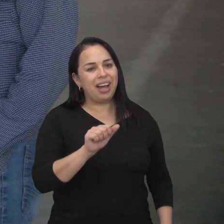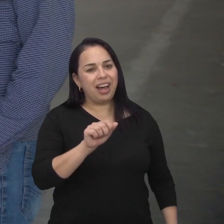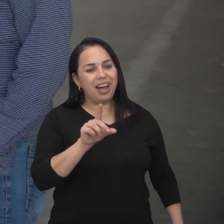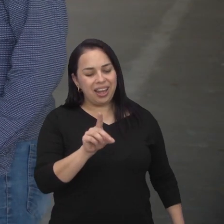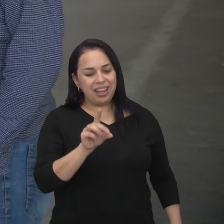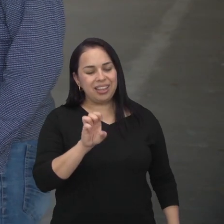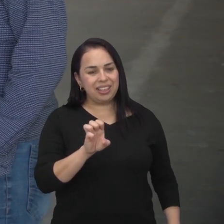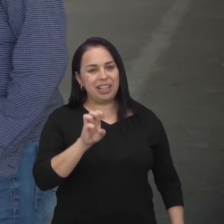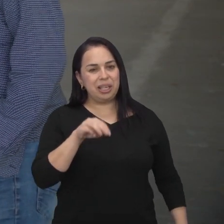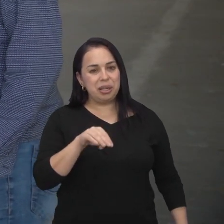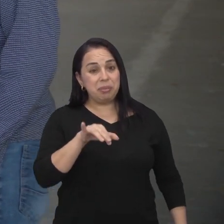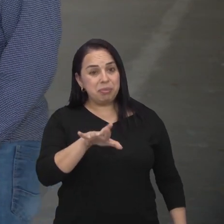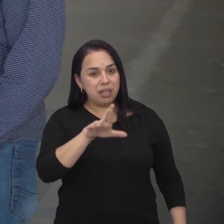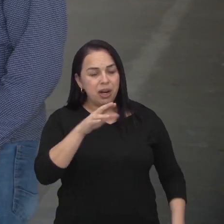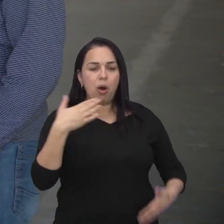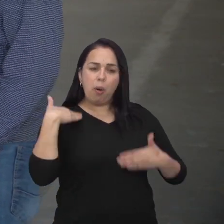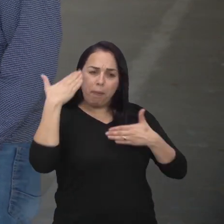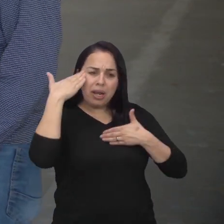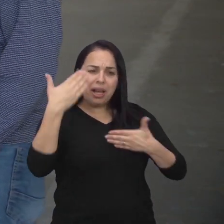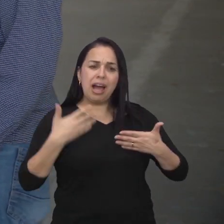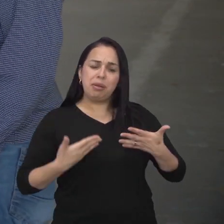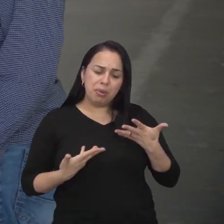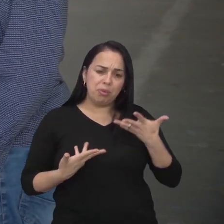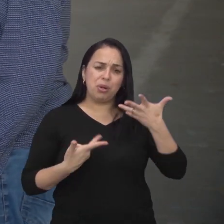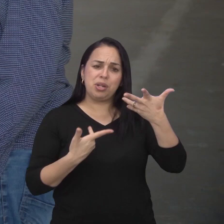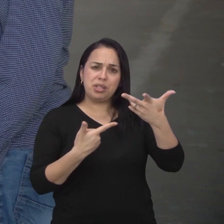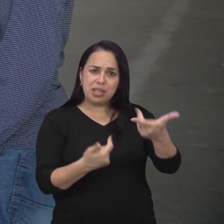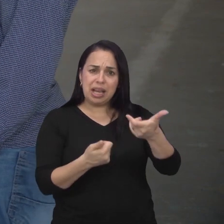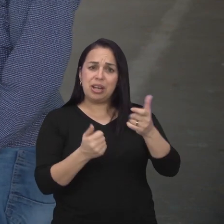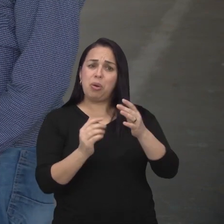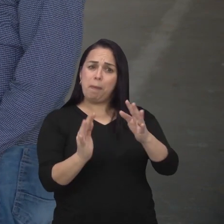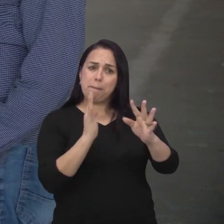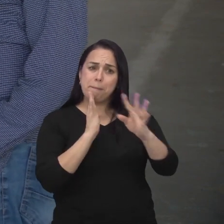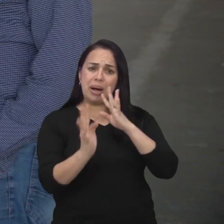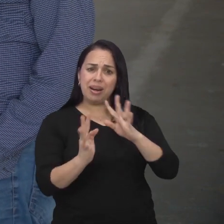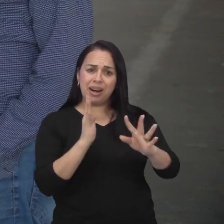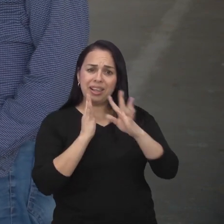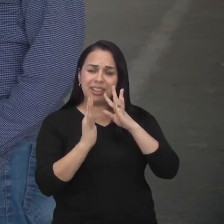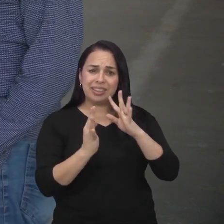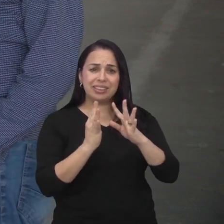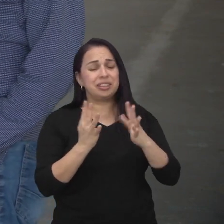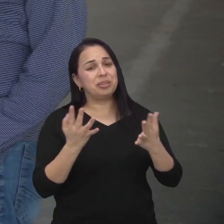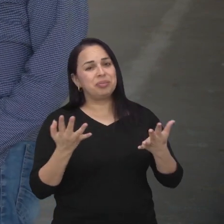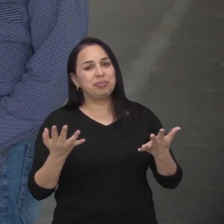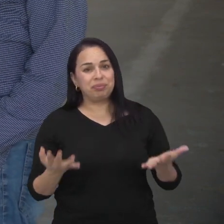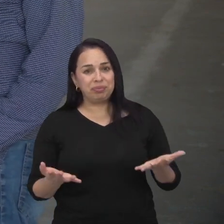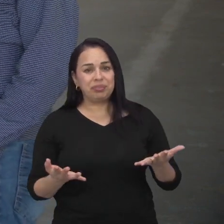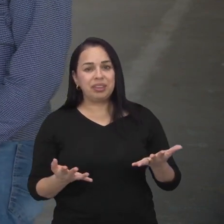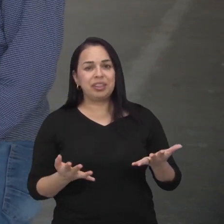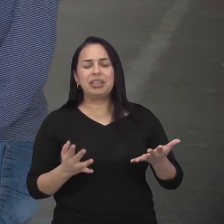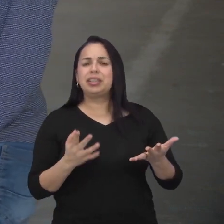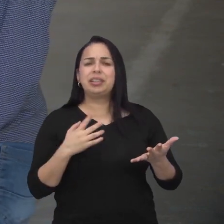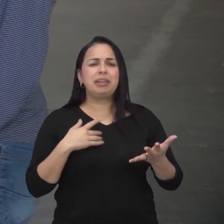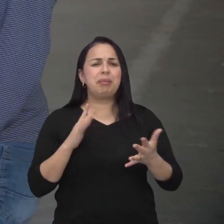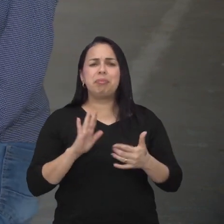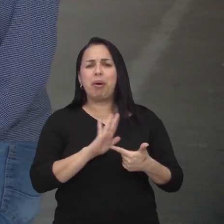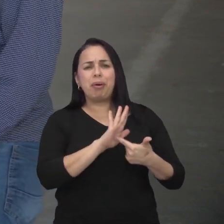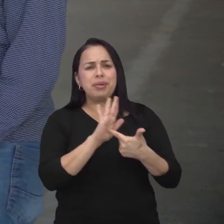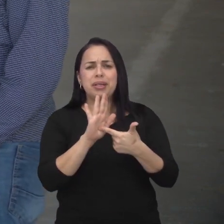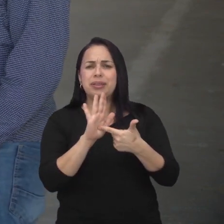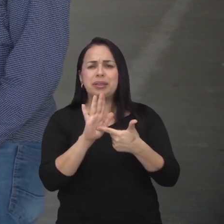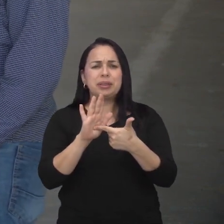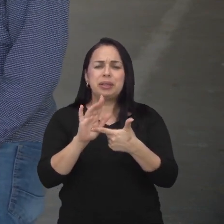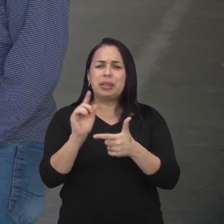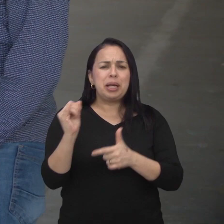Ademir, obrigada, viu, por ter nos recebido aqui no Parque da Cidade. Parque da Cidade Roberto Burle Marx, que traduz